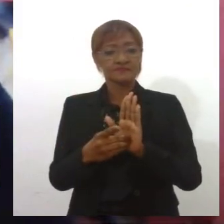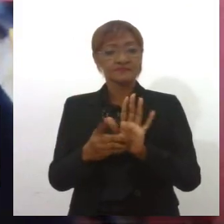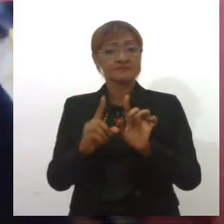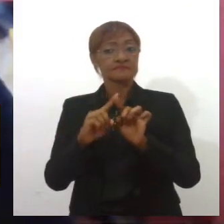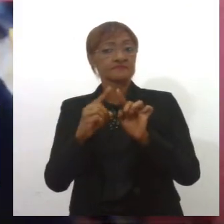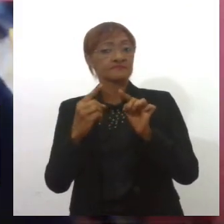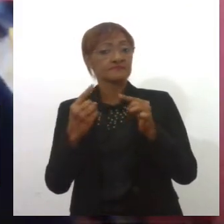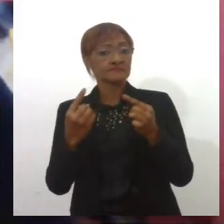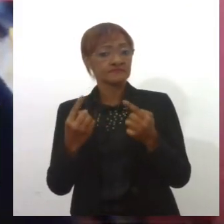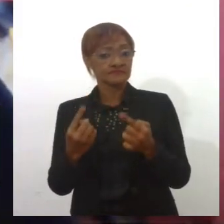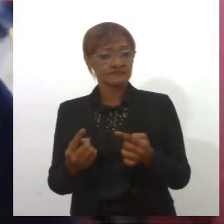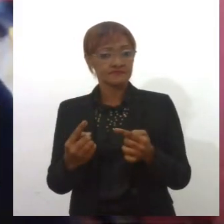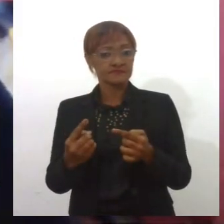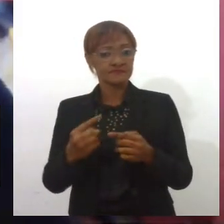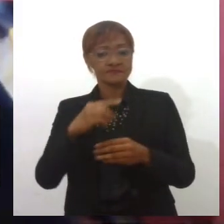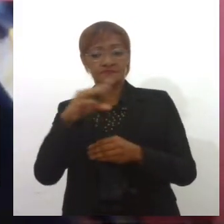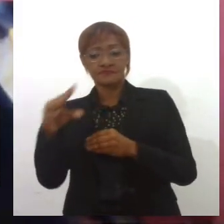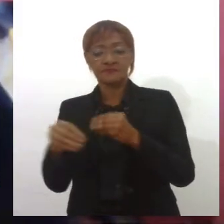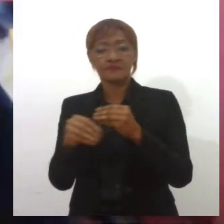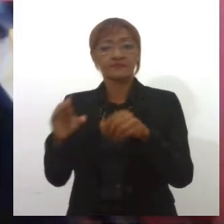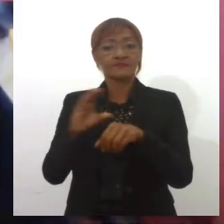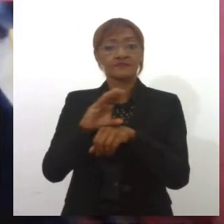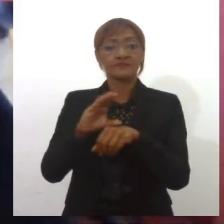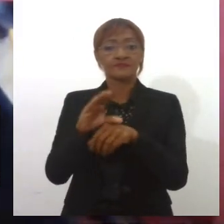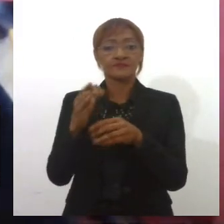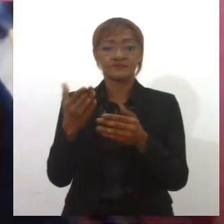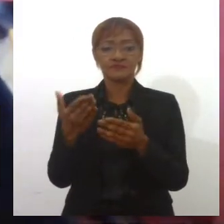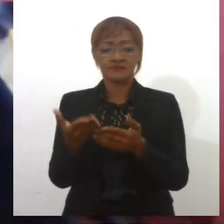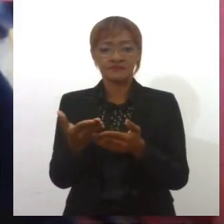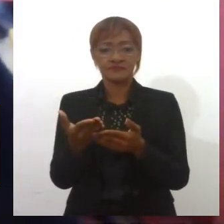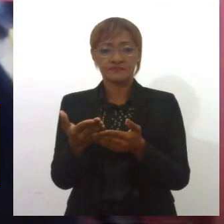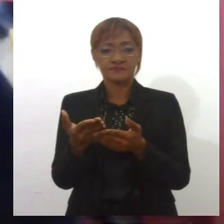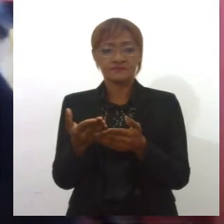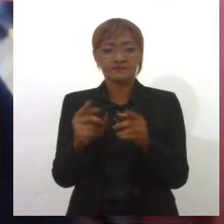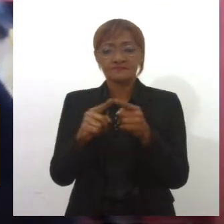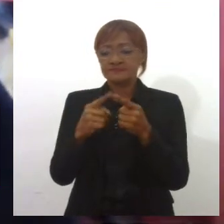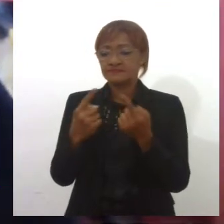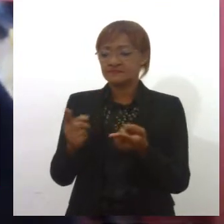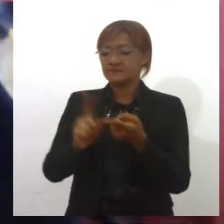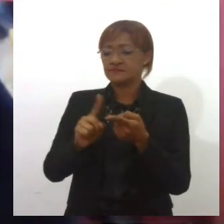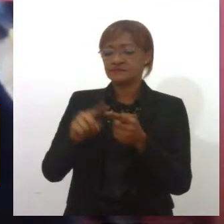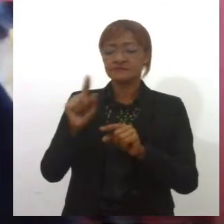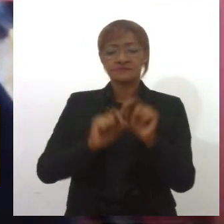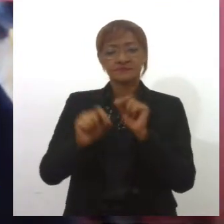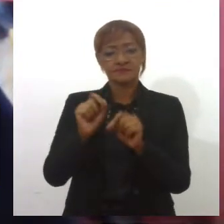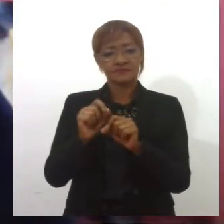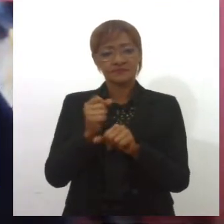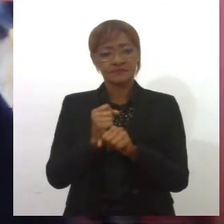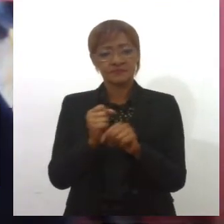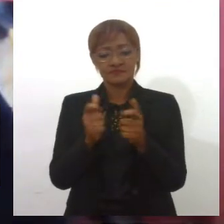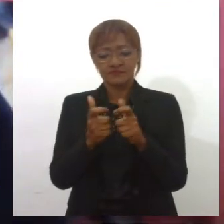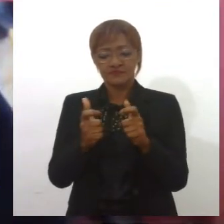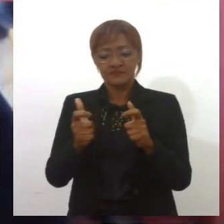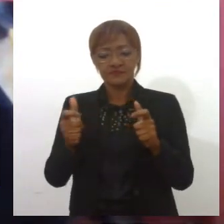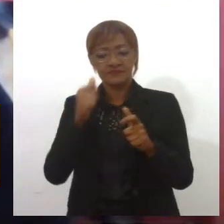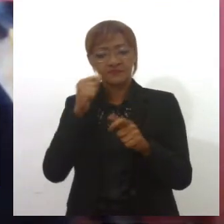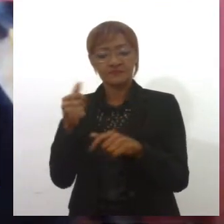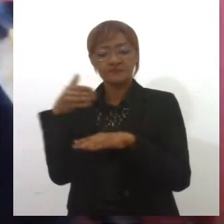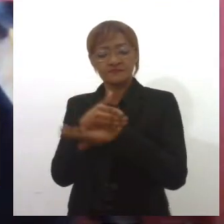vai ser incorporado à Constituição em 1934. Mas tem a ver exatamente com a maior participação da mulher,